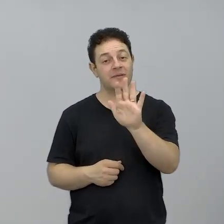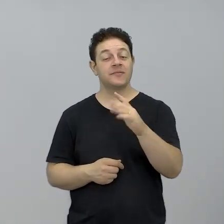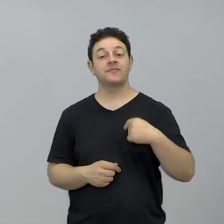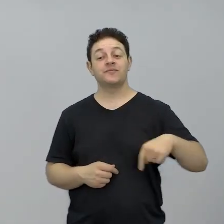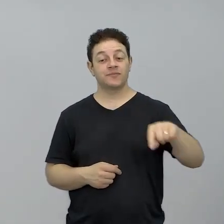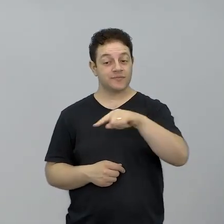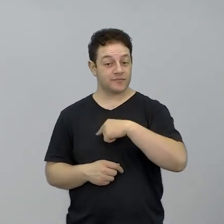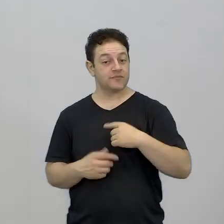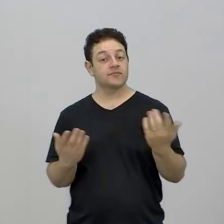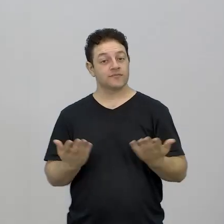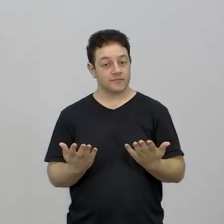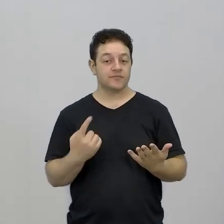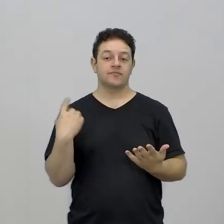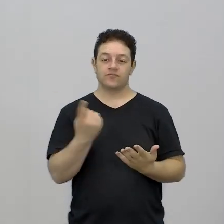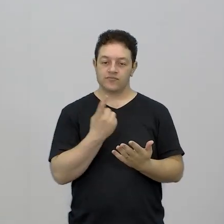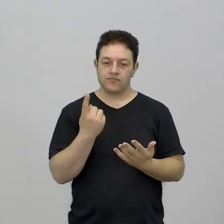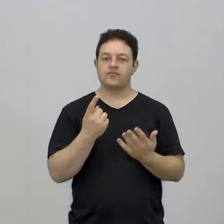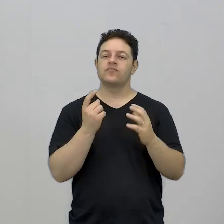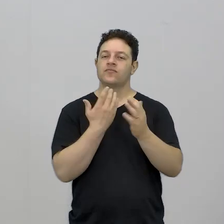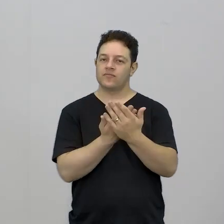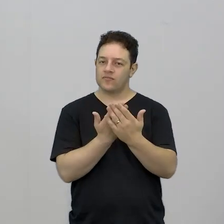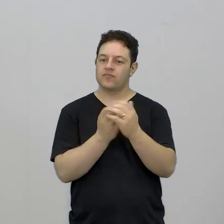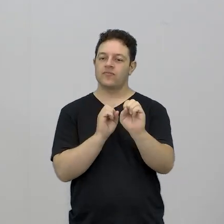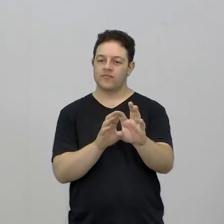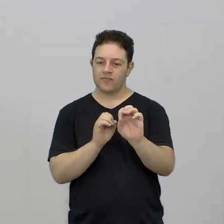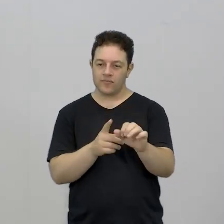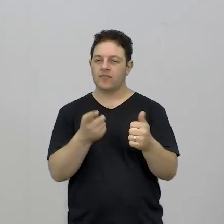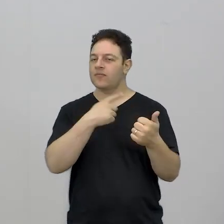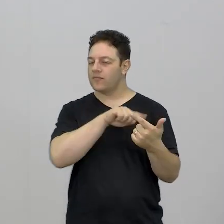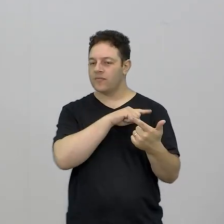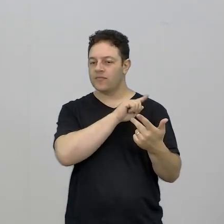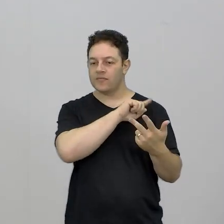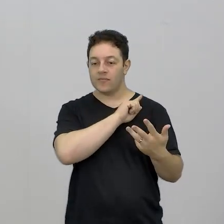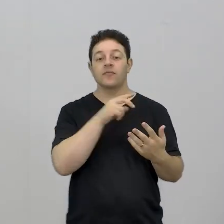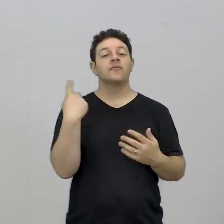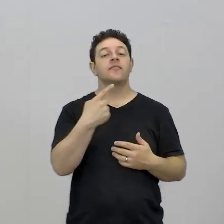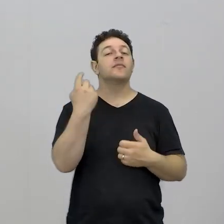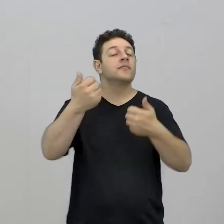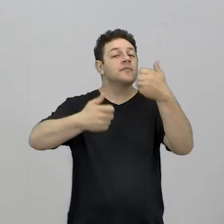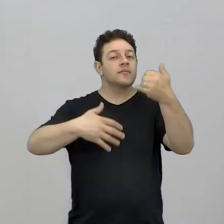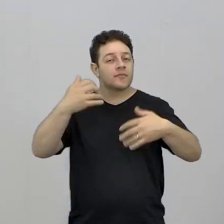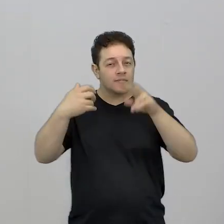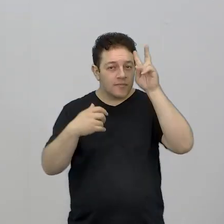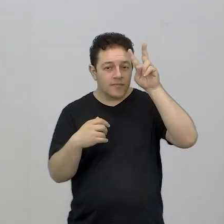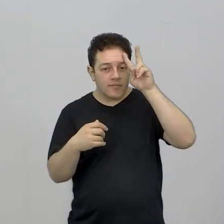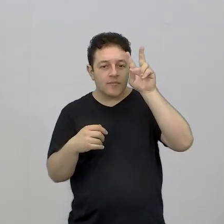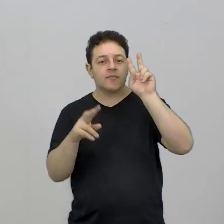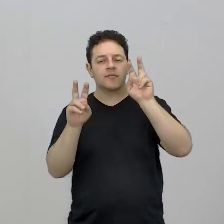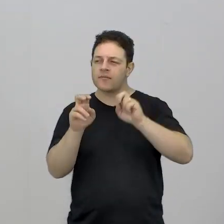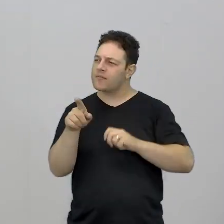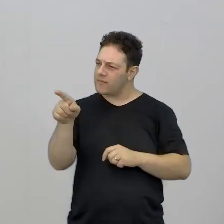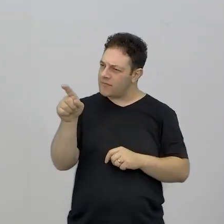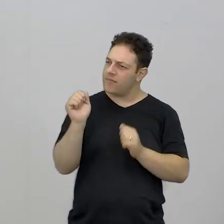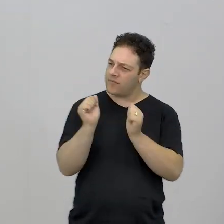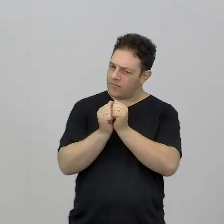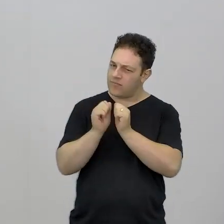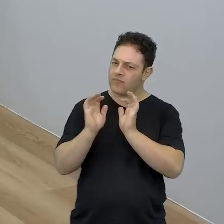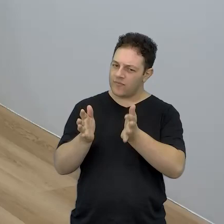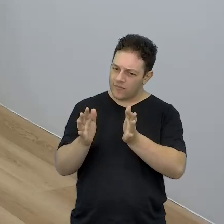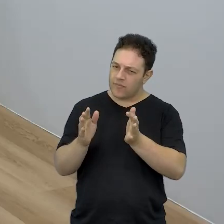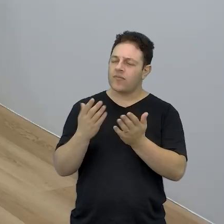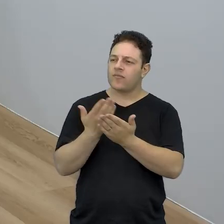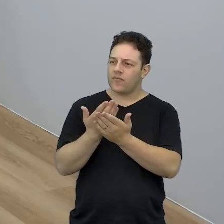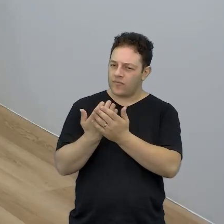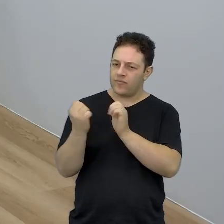gente então, né, durante aí as nossas últimas aulas, né, a gente veio falando aí a respeito, né, você acompanhou, aliás,